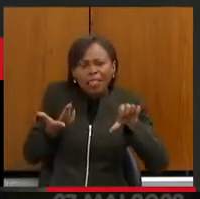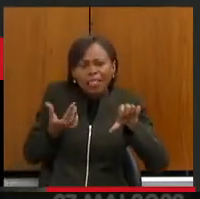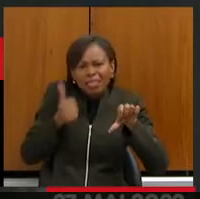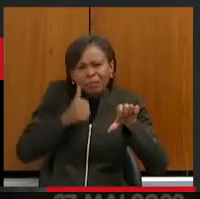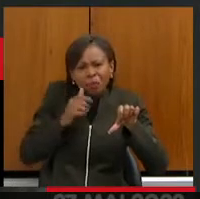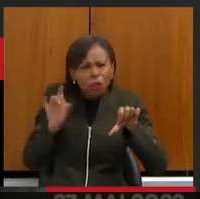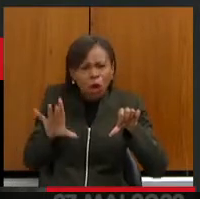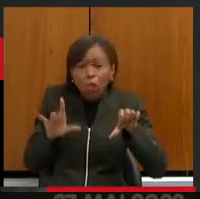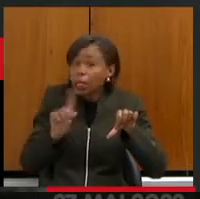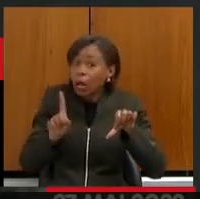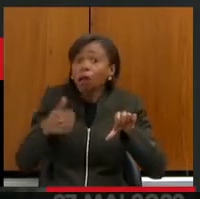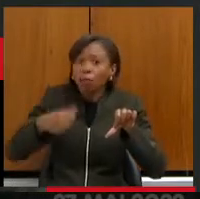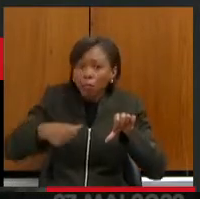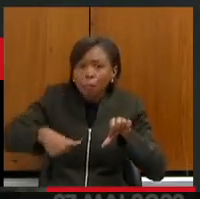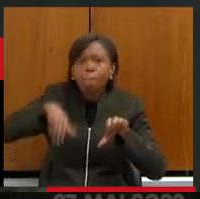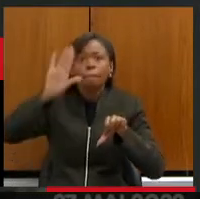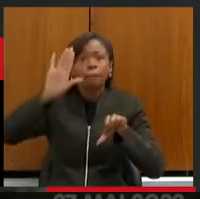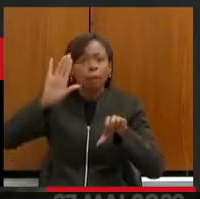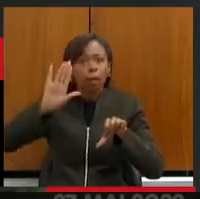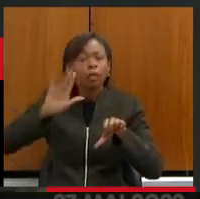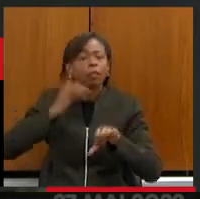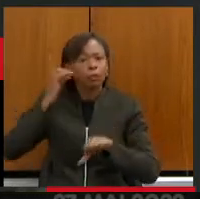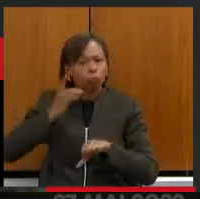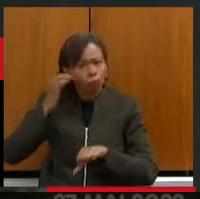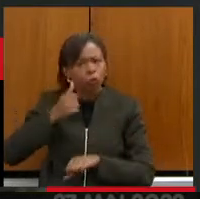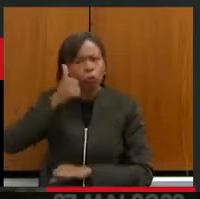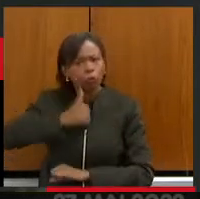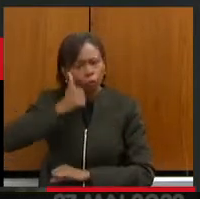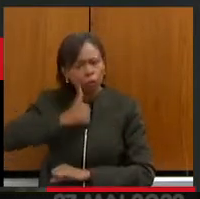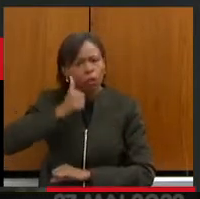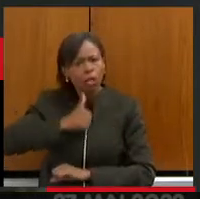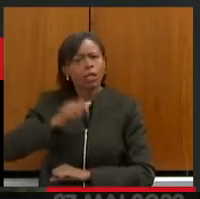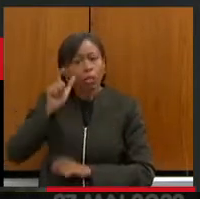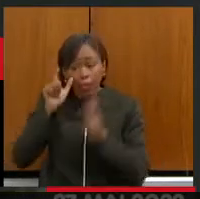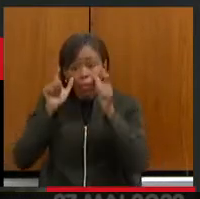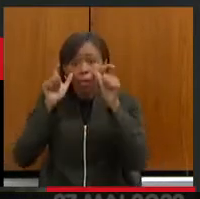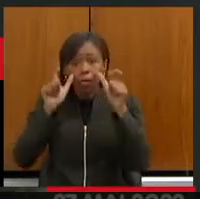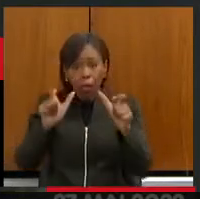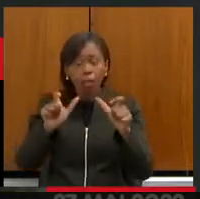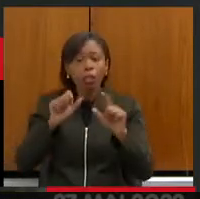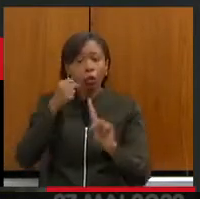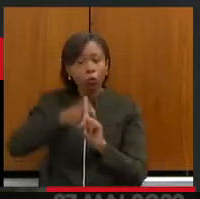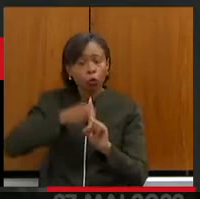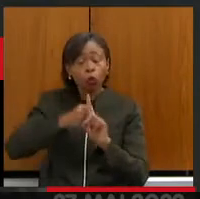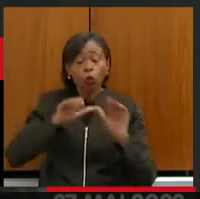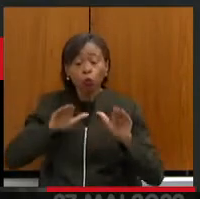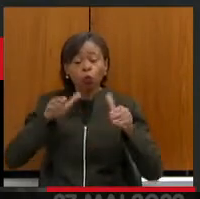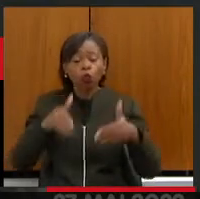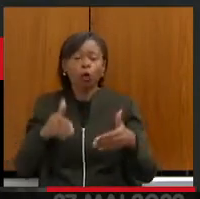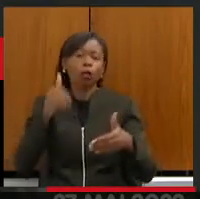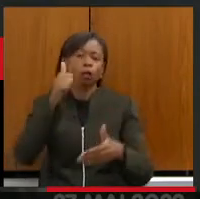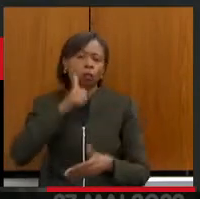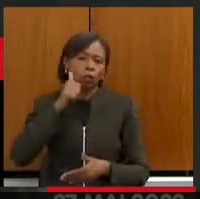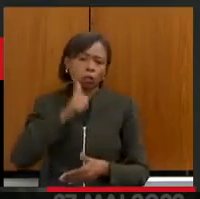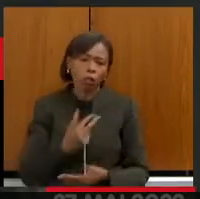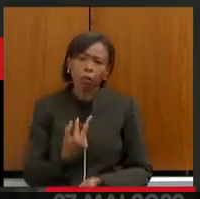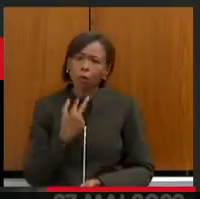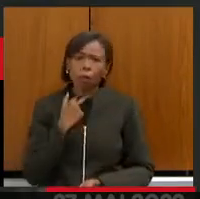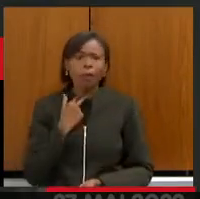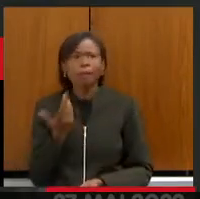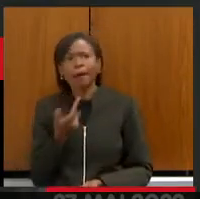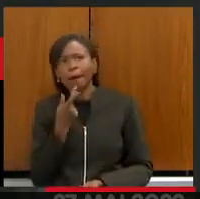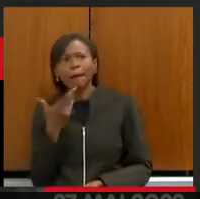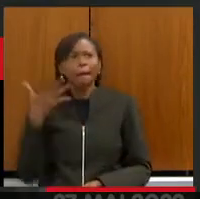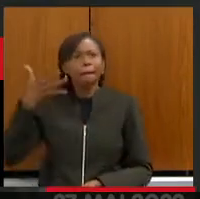dez onze doze Deputados o que se interessa em que reajam pela luta das mulheres que a gente não pode ter esse